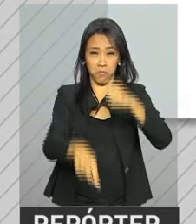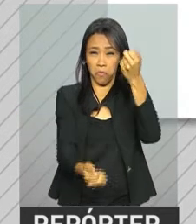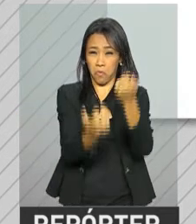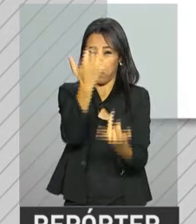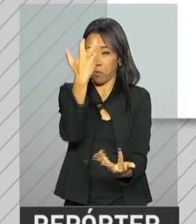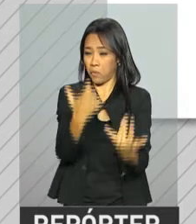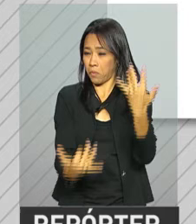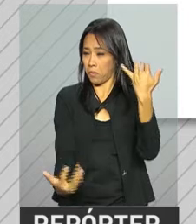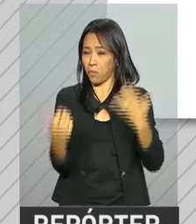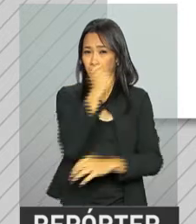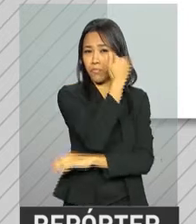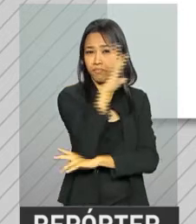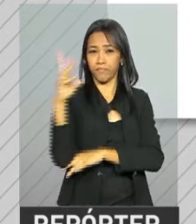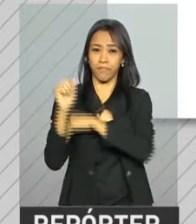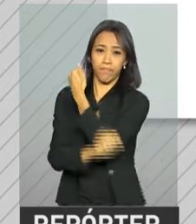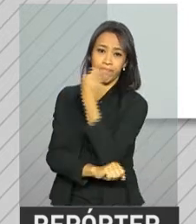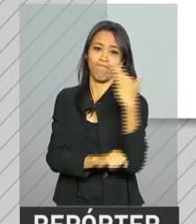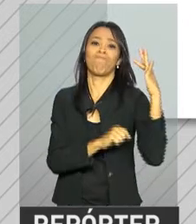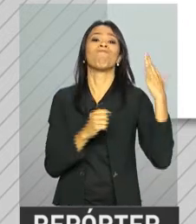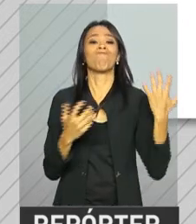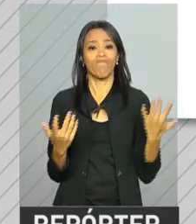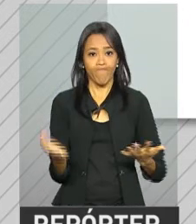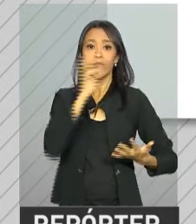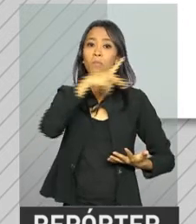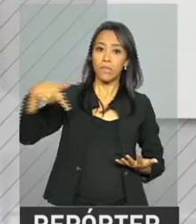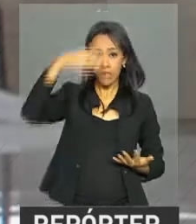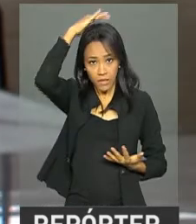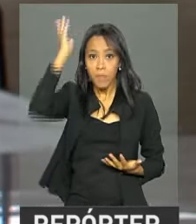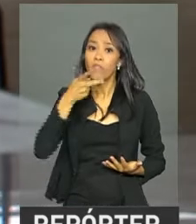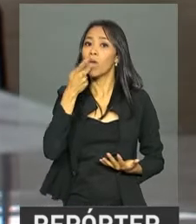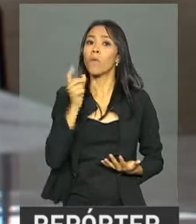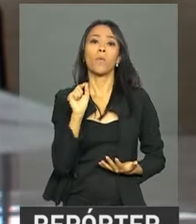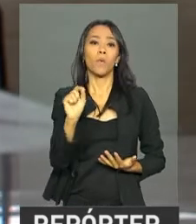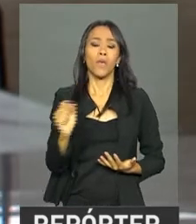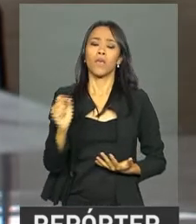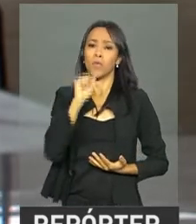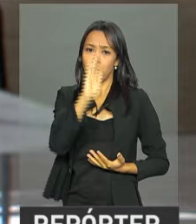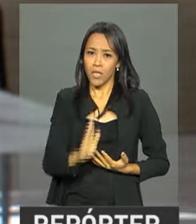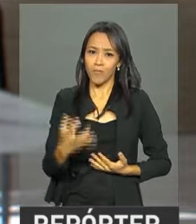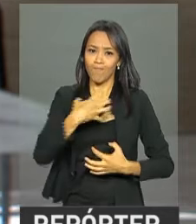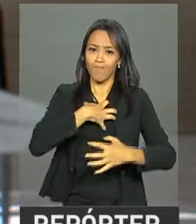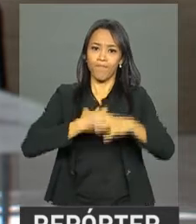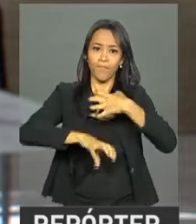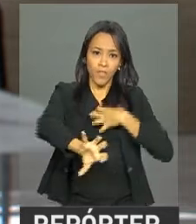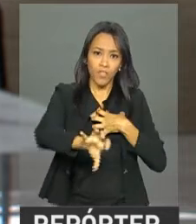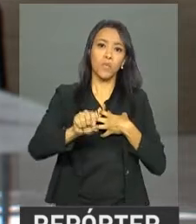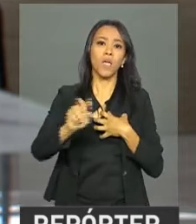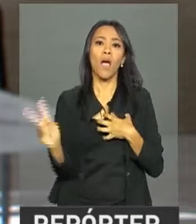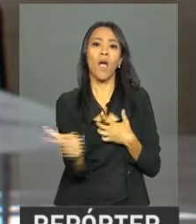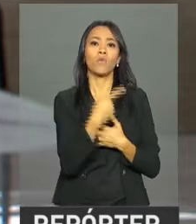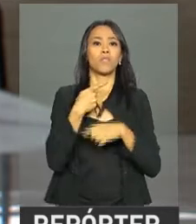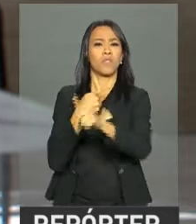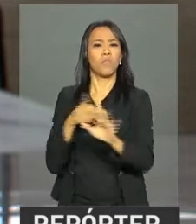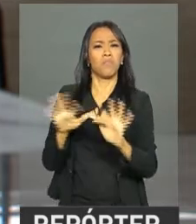país sul-americano. O Temer afirmou ainda que o Brasil solidariza-se com as vítimas, com a família